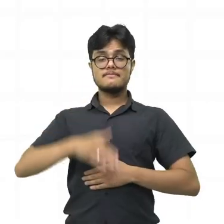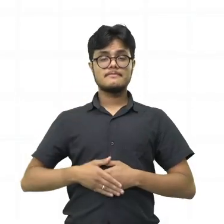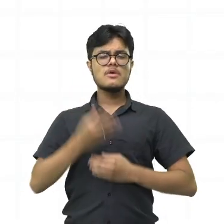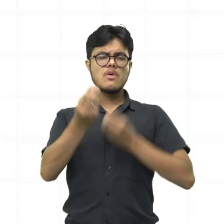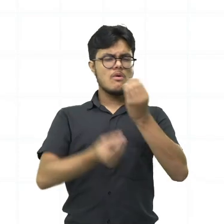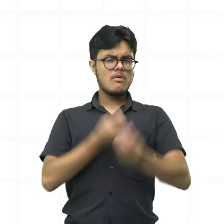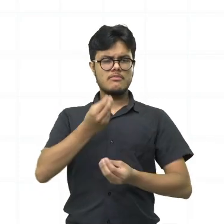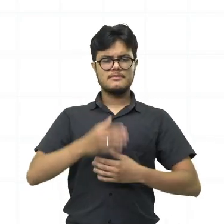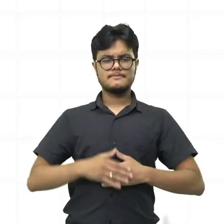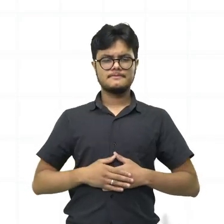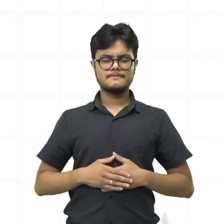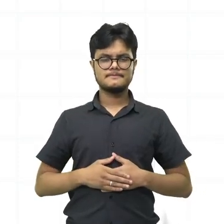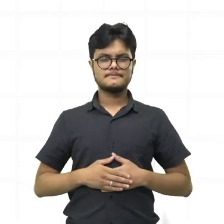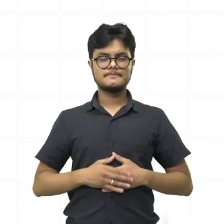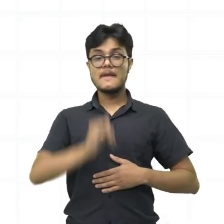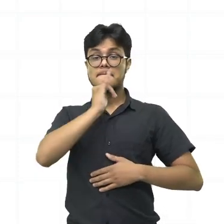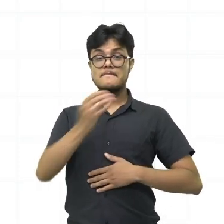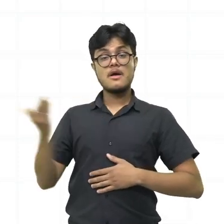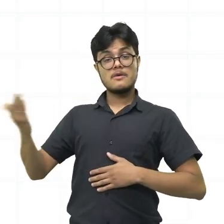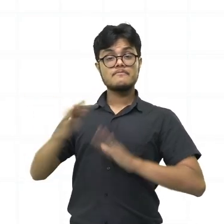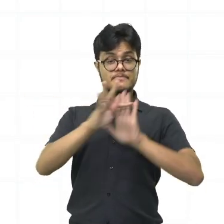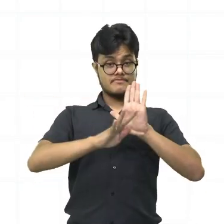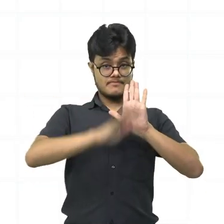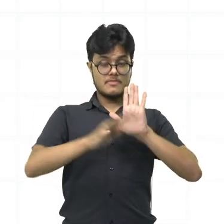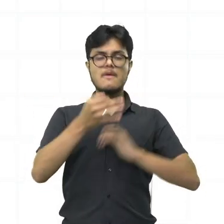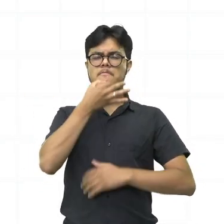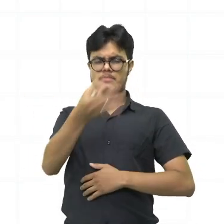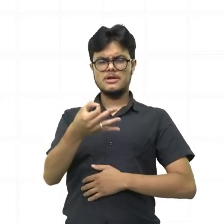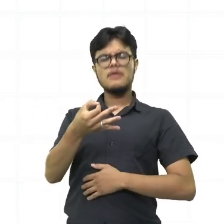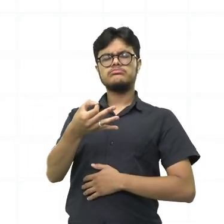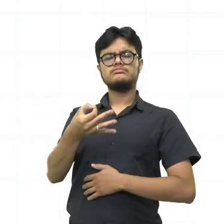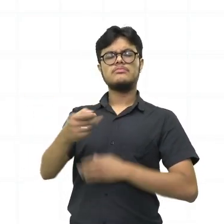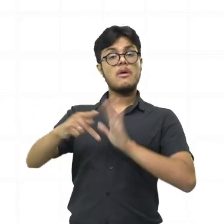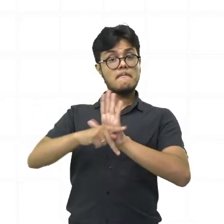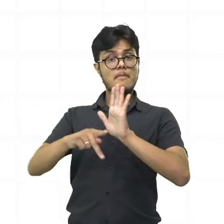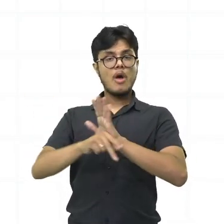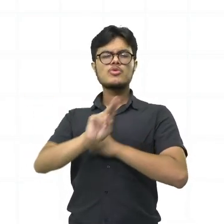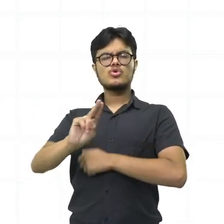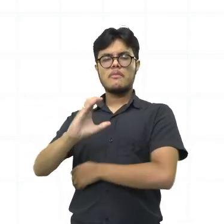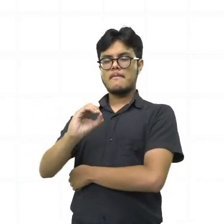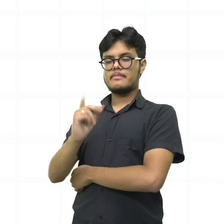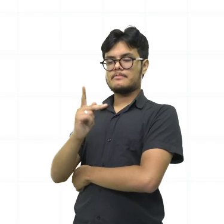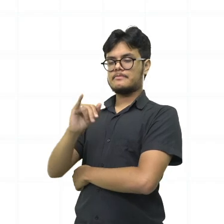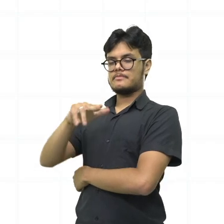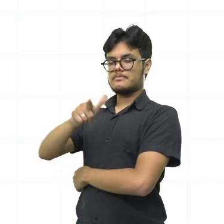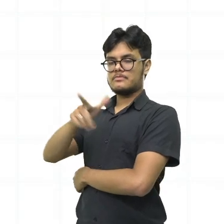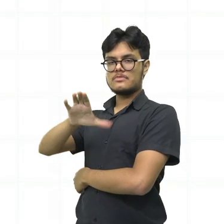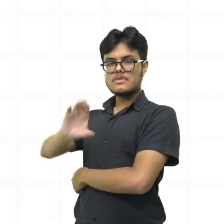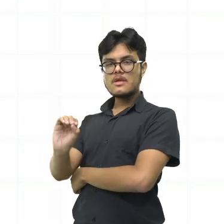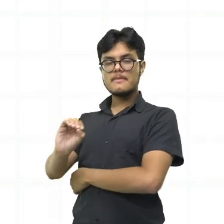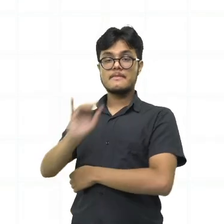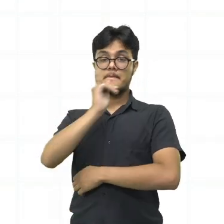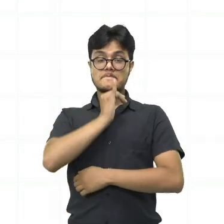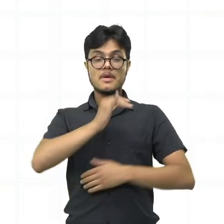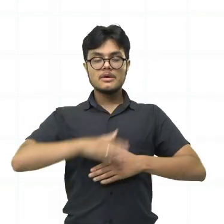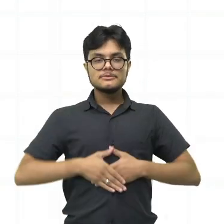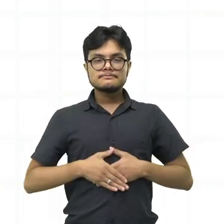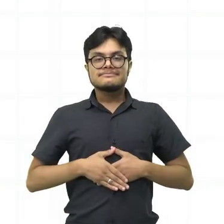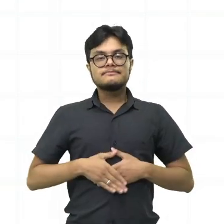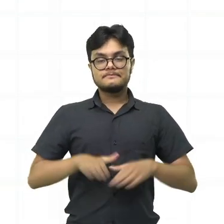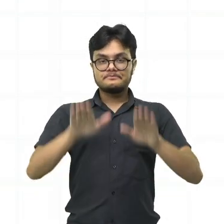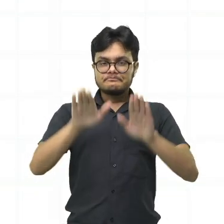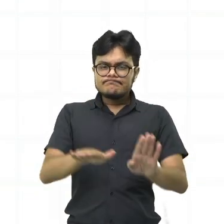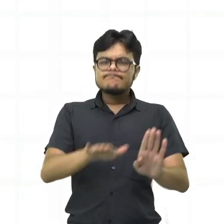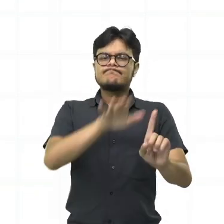Observem. Os artigos de opinião procuram convencer os leitores de